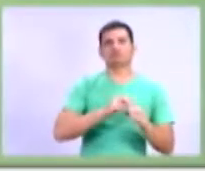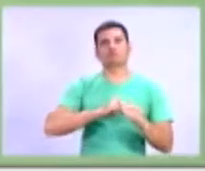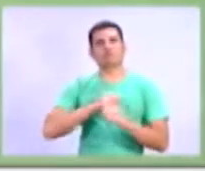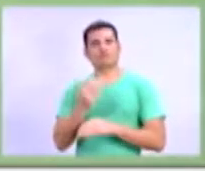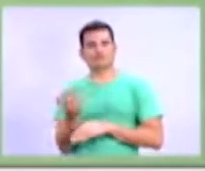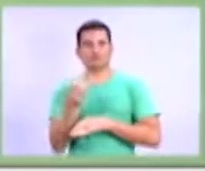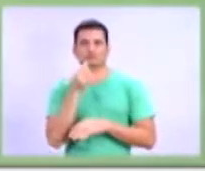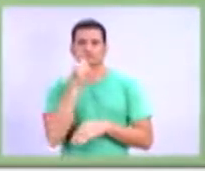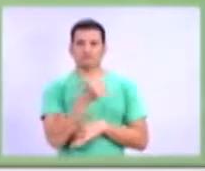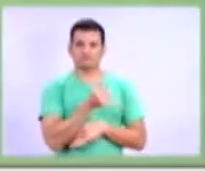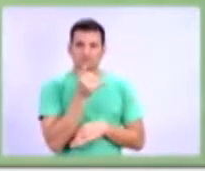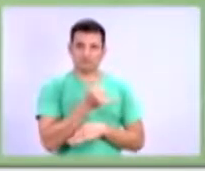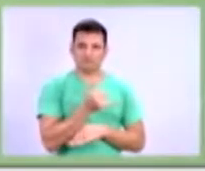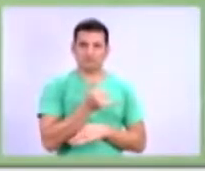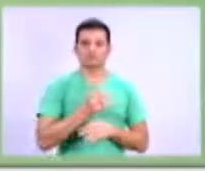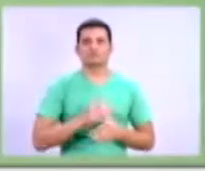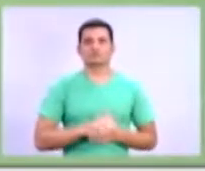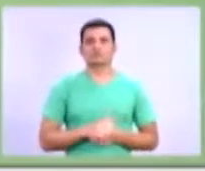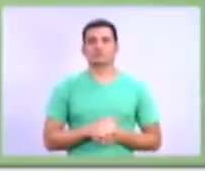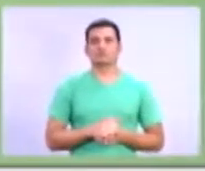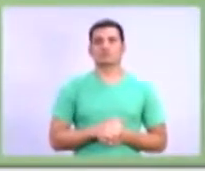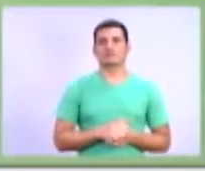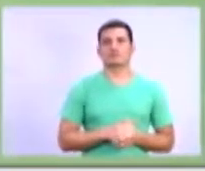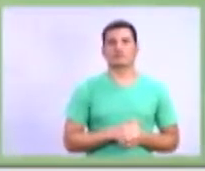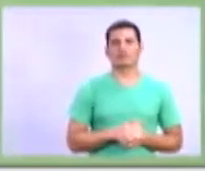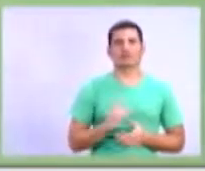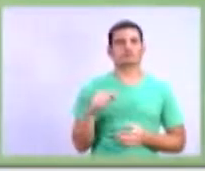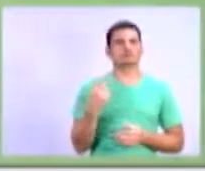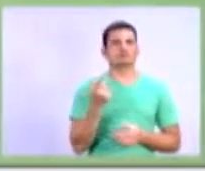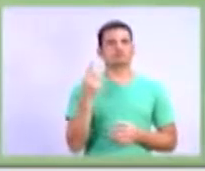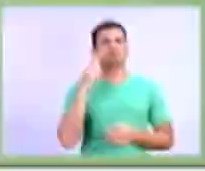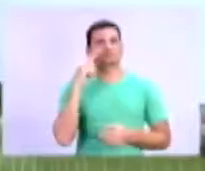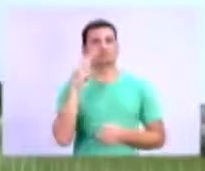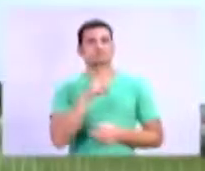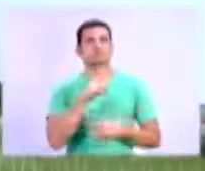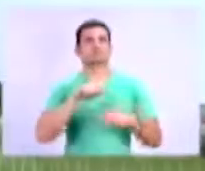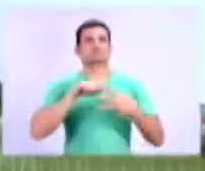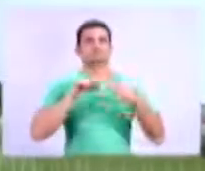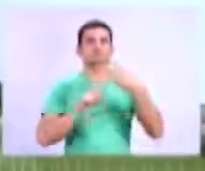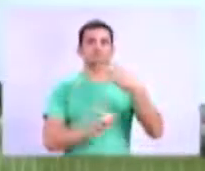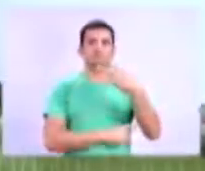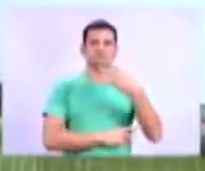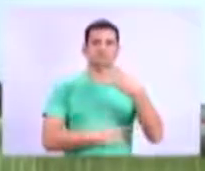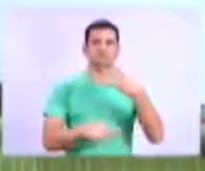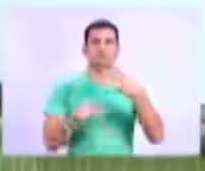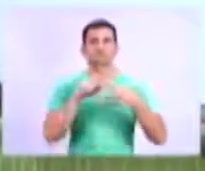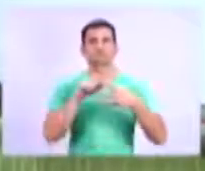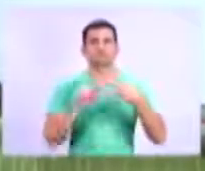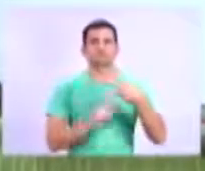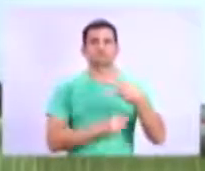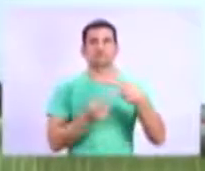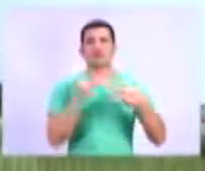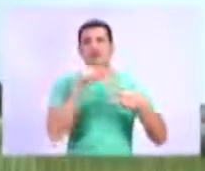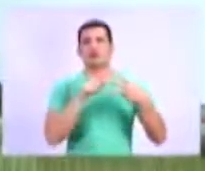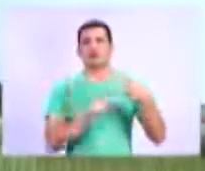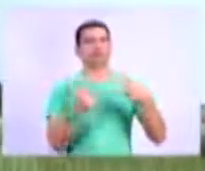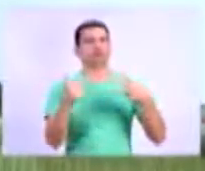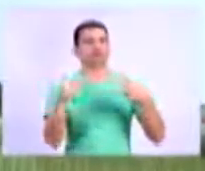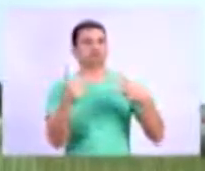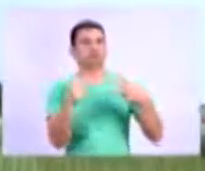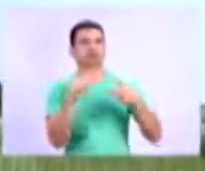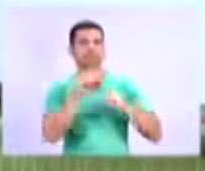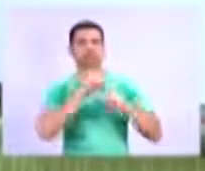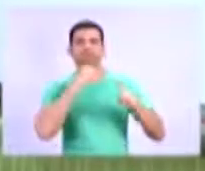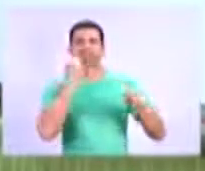discurso. Então, nós podemos ver aí que essas 3 condições, elas não são atendidas socialmente.